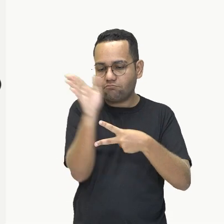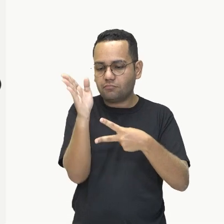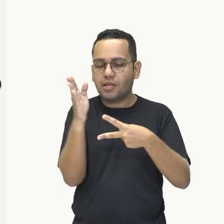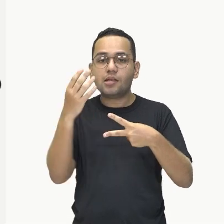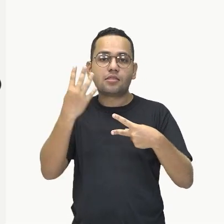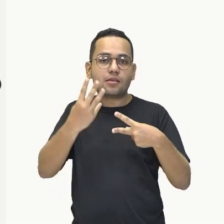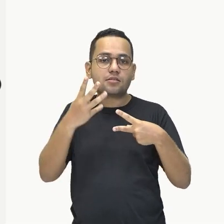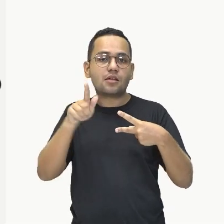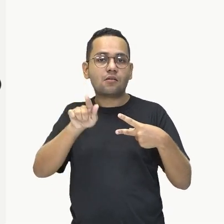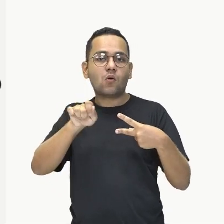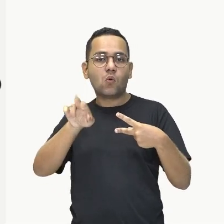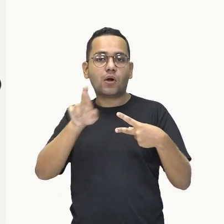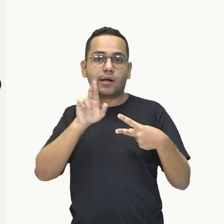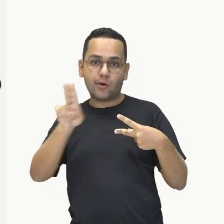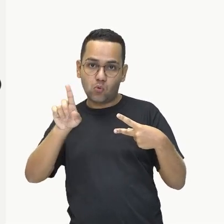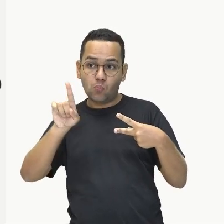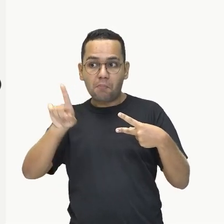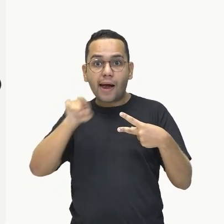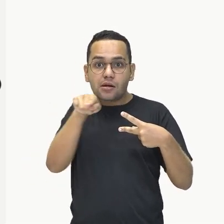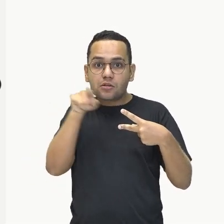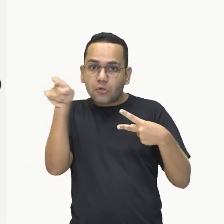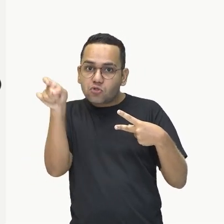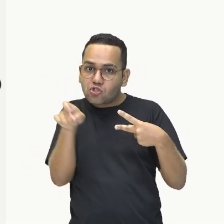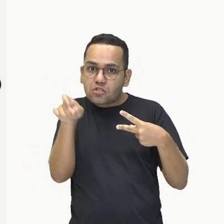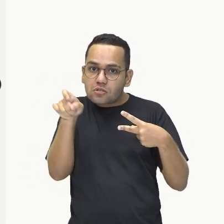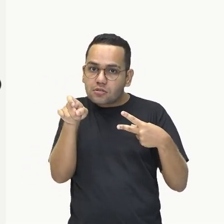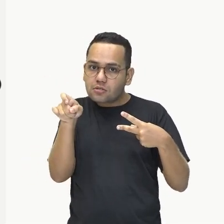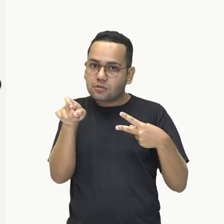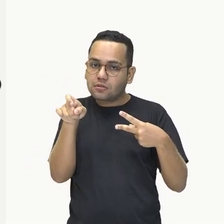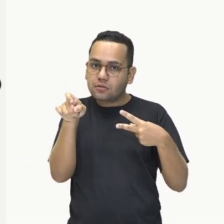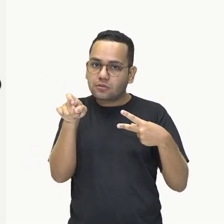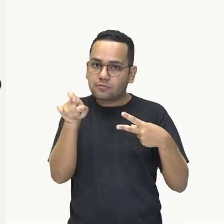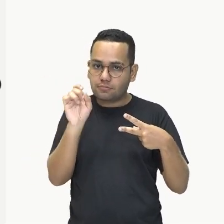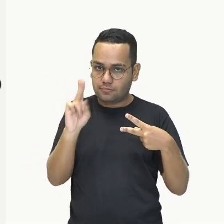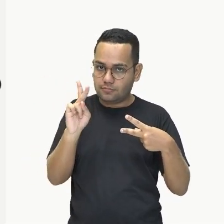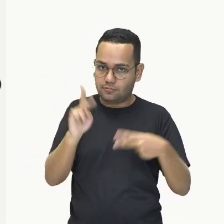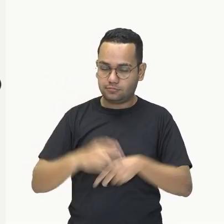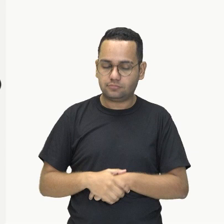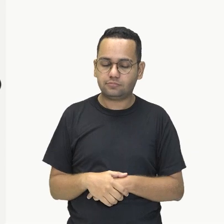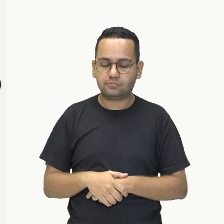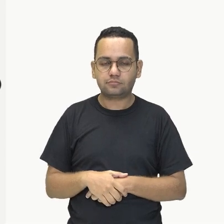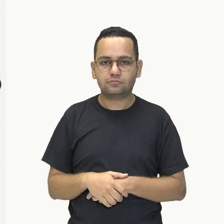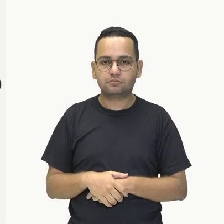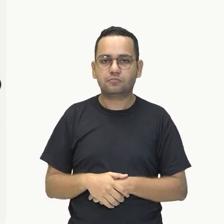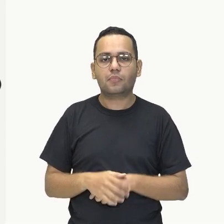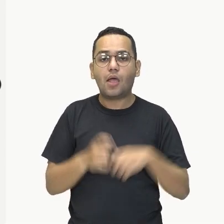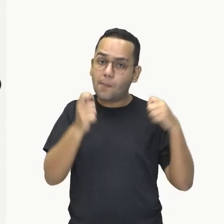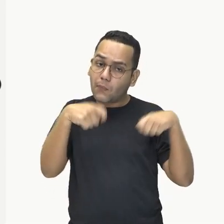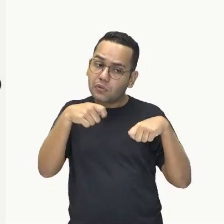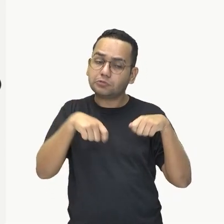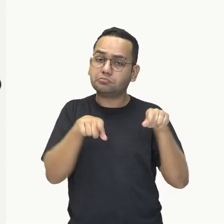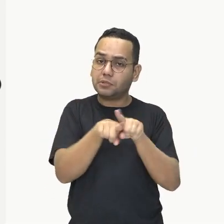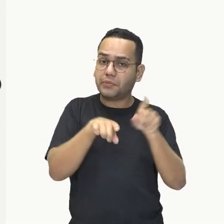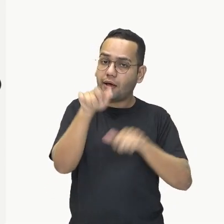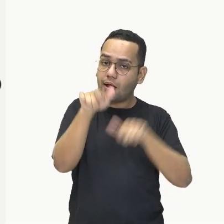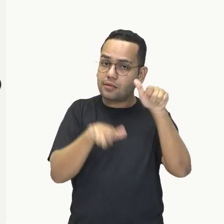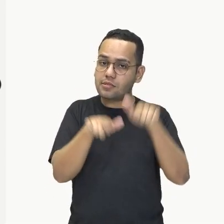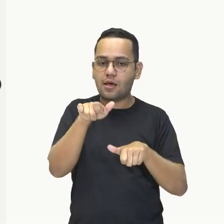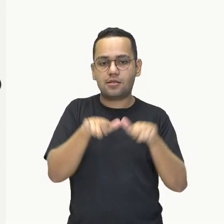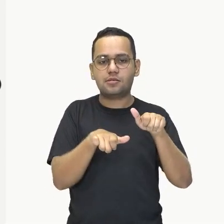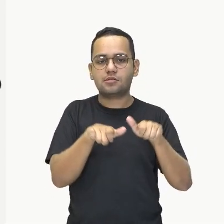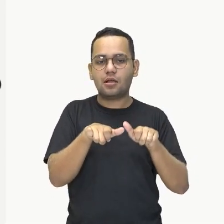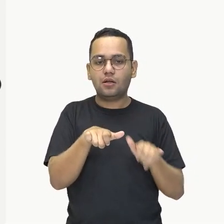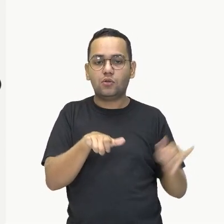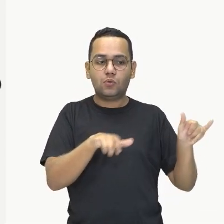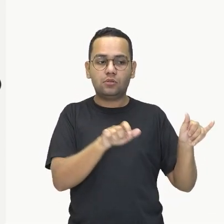terceiro grau em relação à variável x. E eu também posso fazer isso, né, utilizando a minha